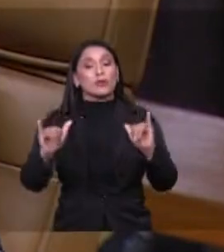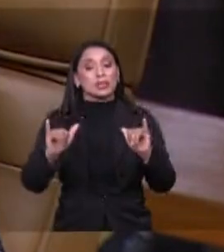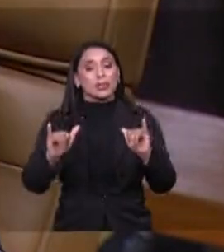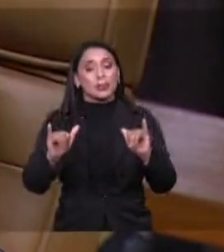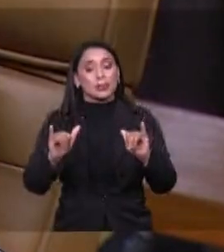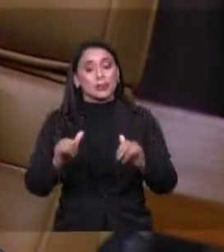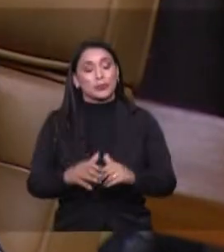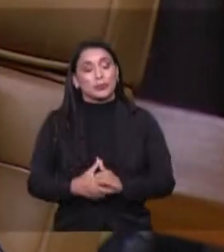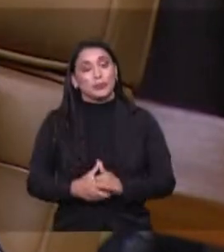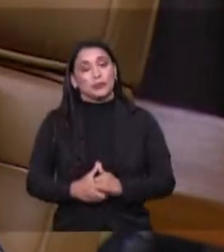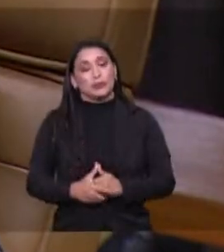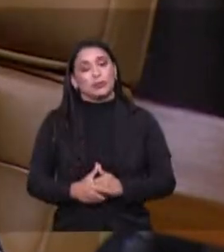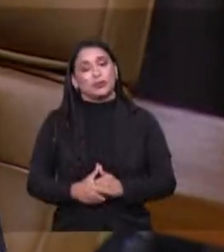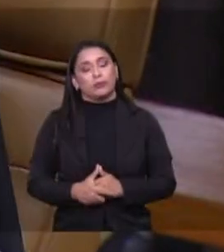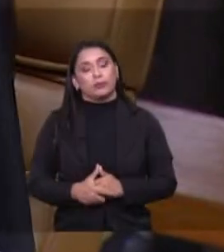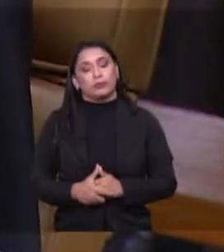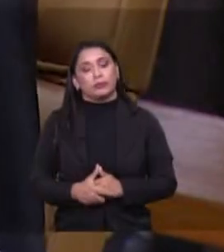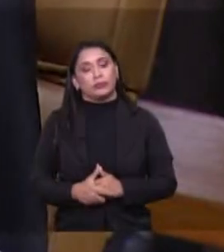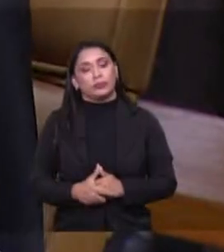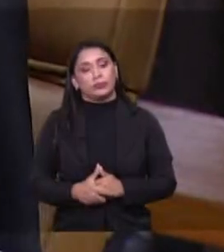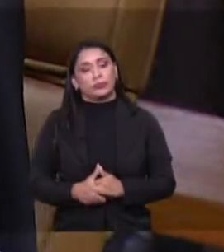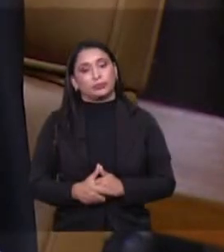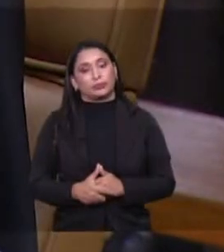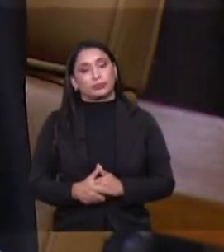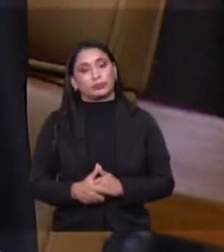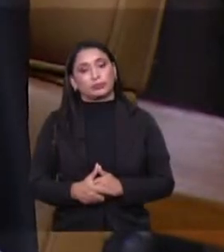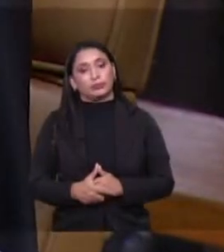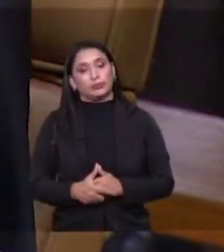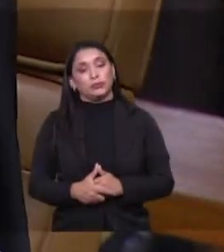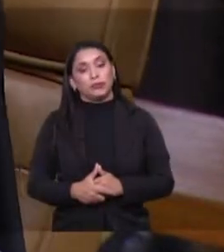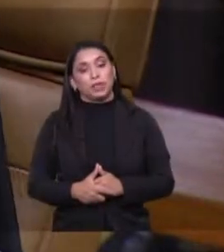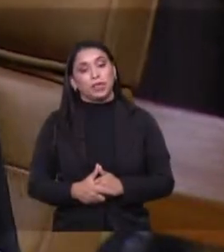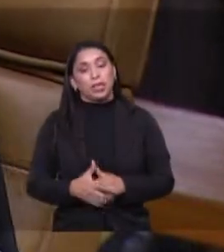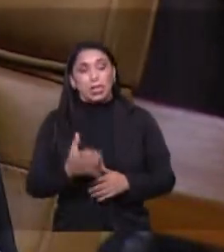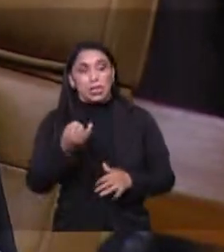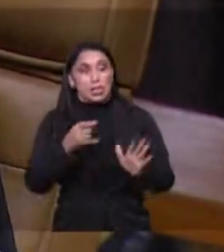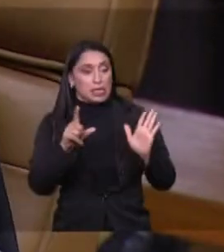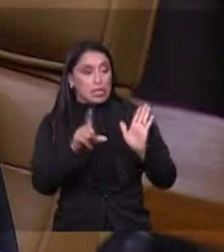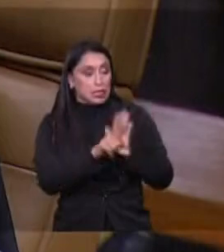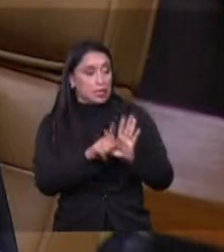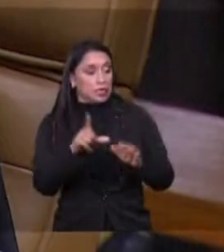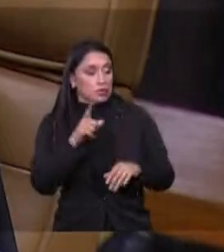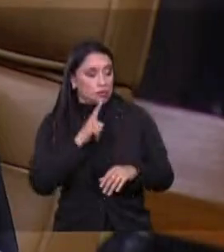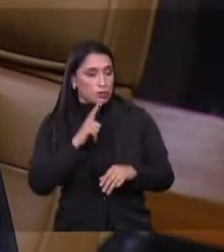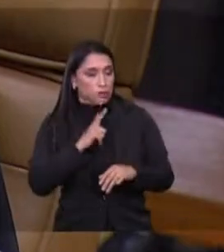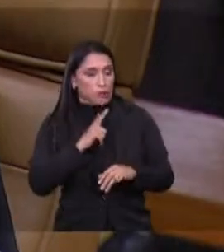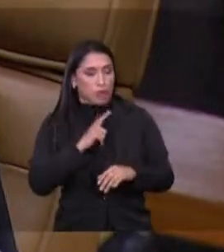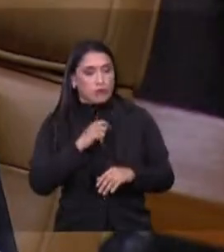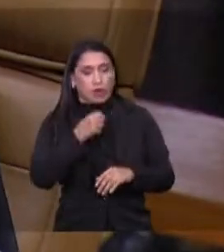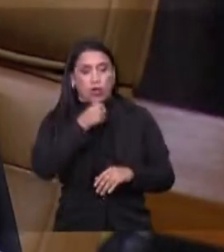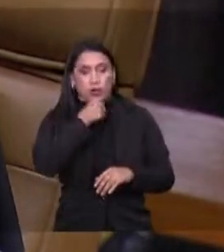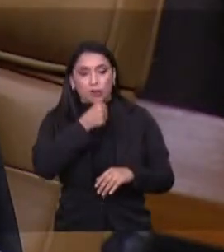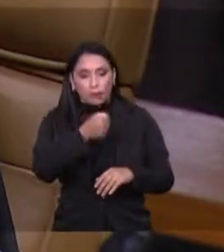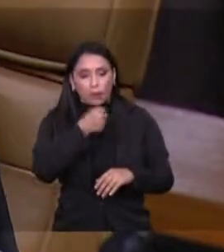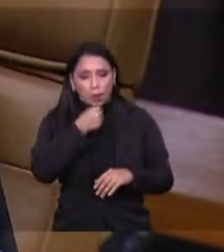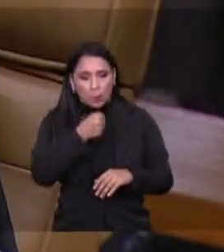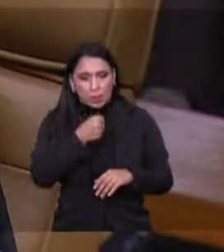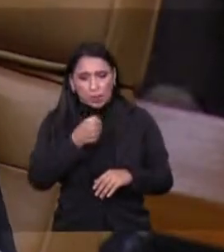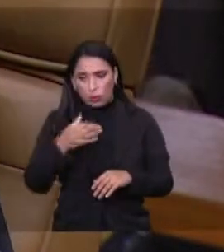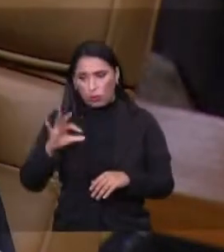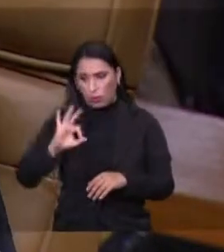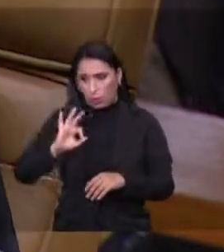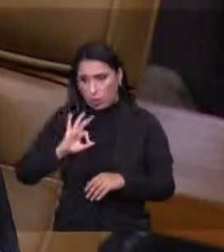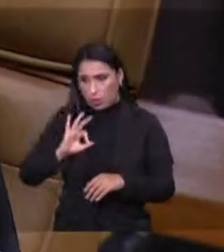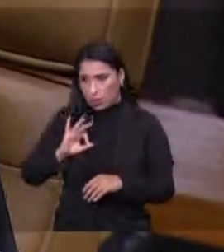vigorar? Essa lei entrando em vigor, quando a imprensa for pedir informações à autoridade policial, o que